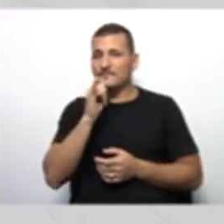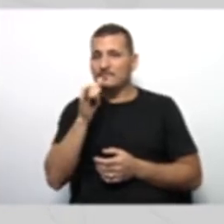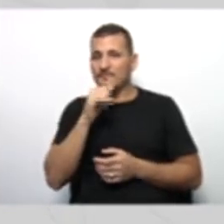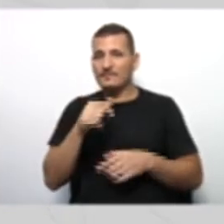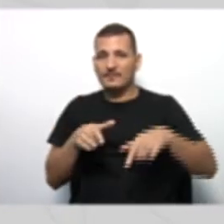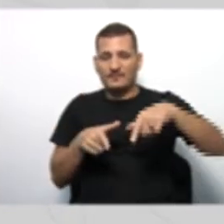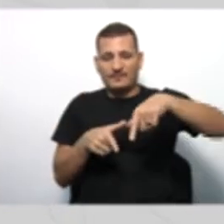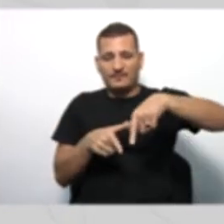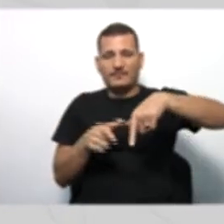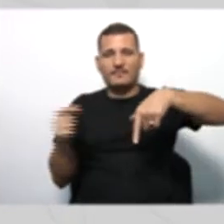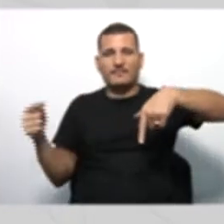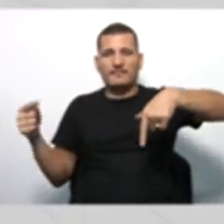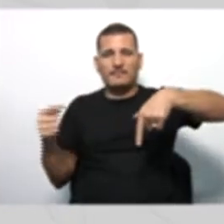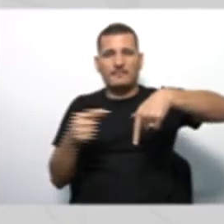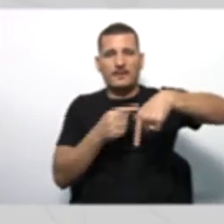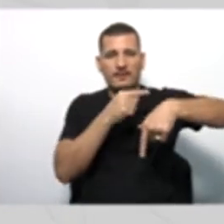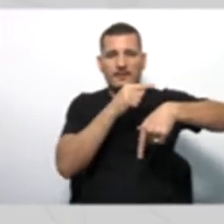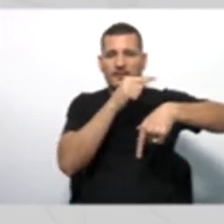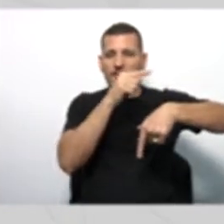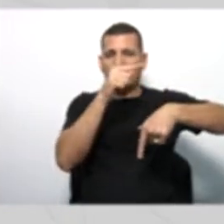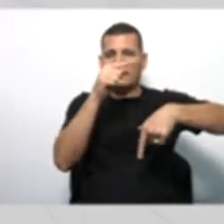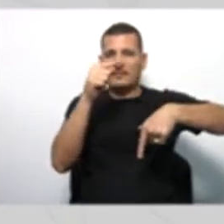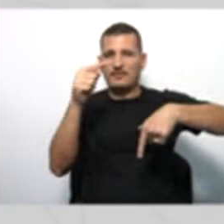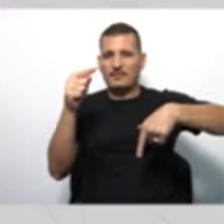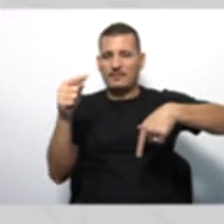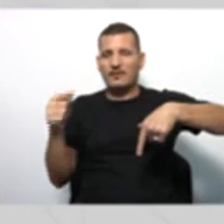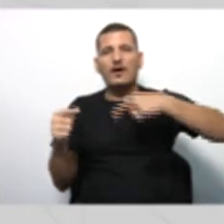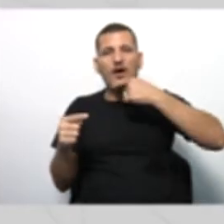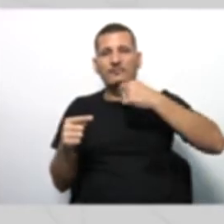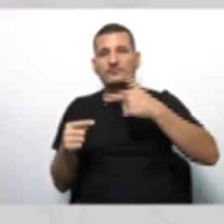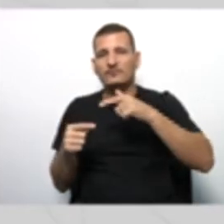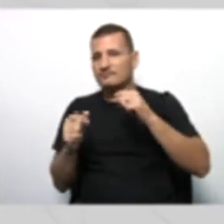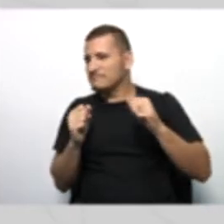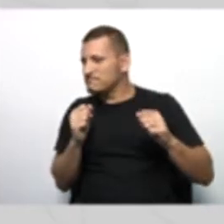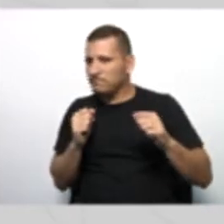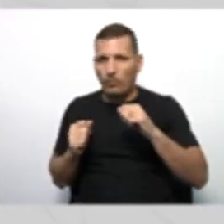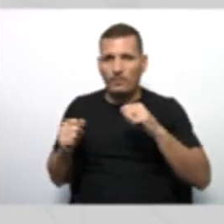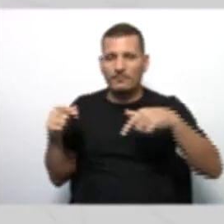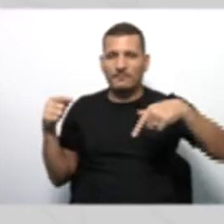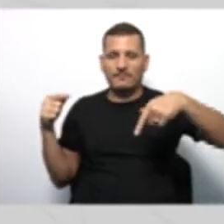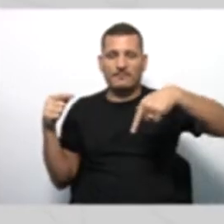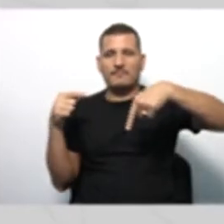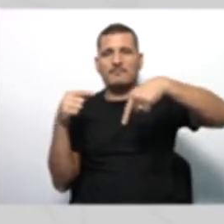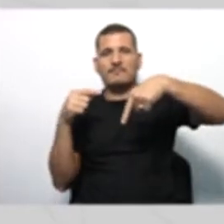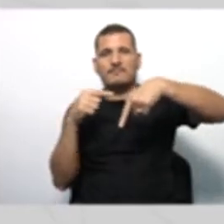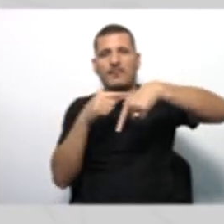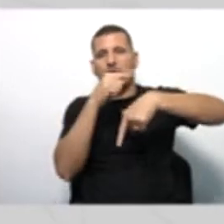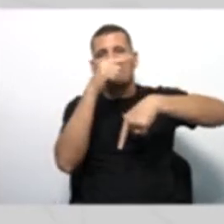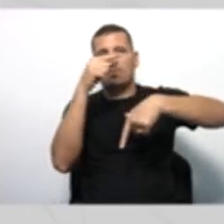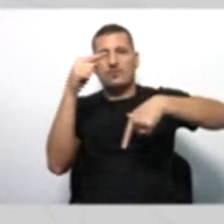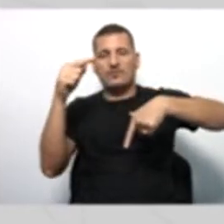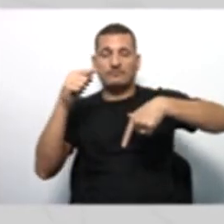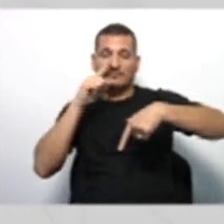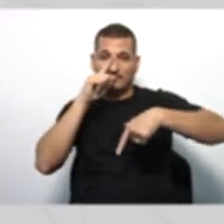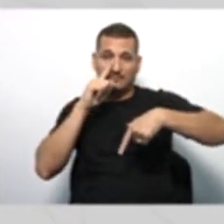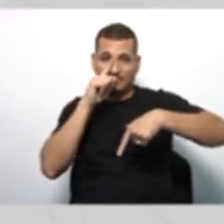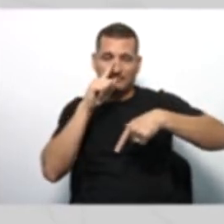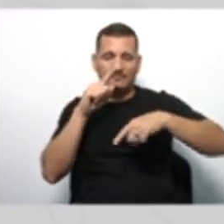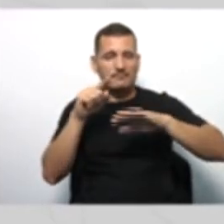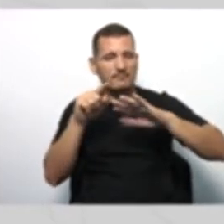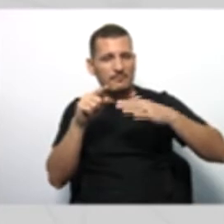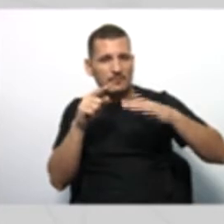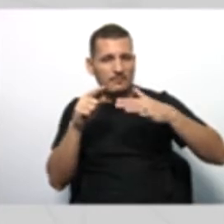simplesmente a gente dá uma nota 1 para ele. Tá? Não tem aquele chute ao gol, né, professor, que passa ali raspando o travessão. Tirando a tinta. Tirando a